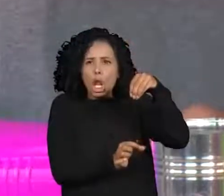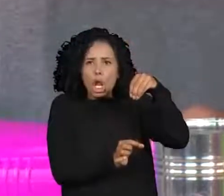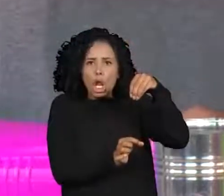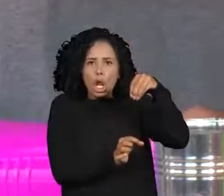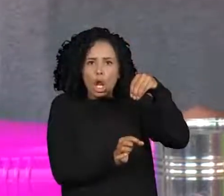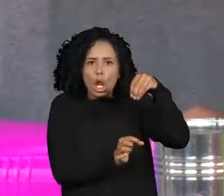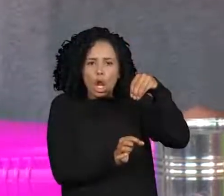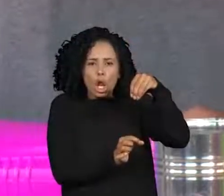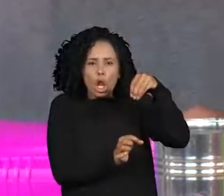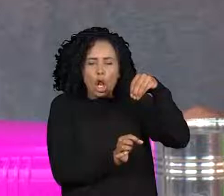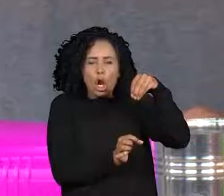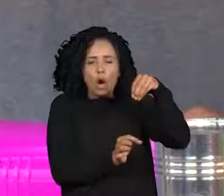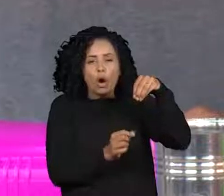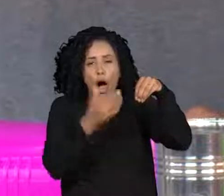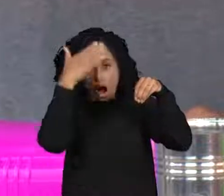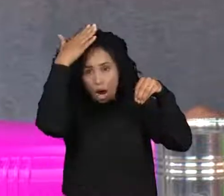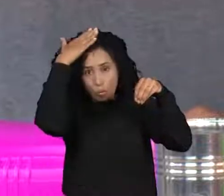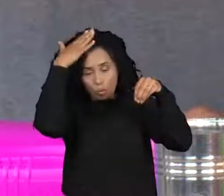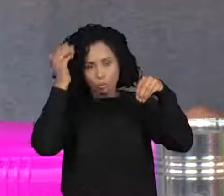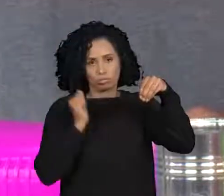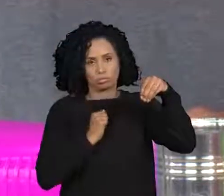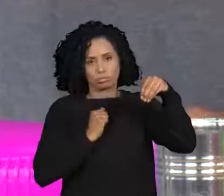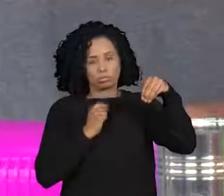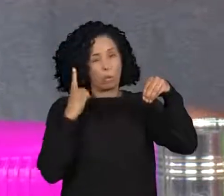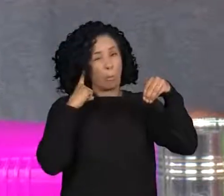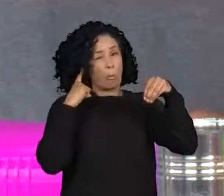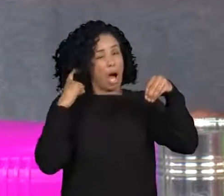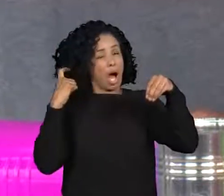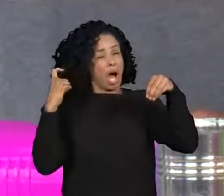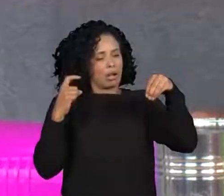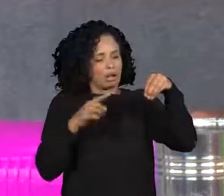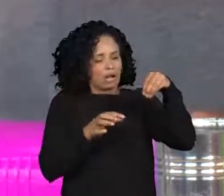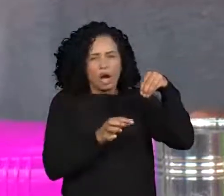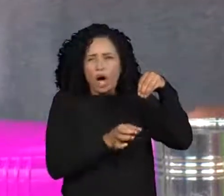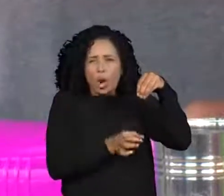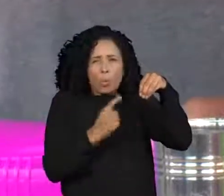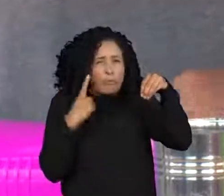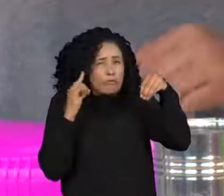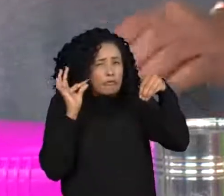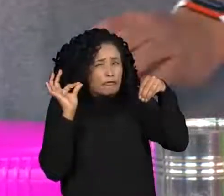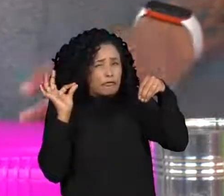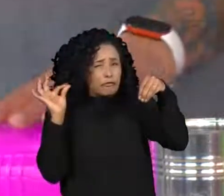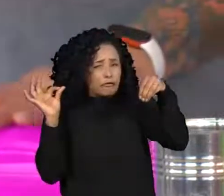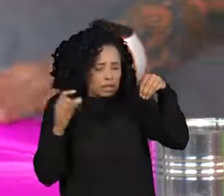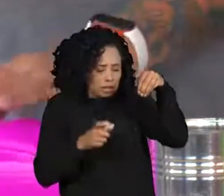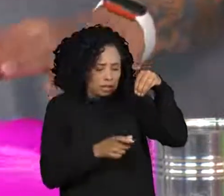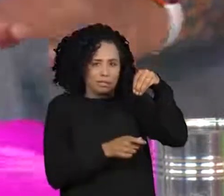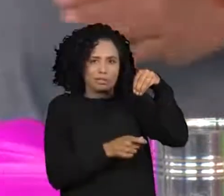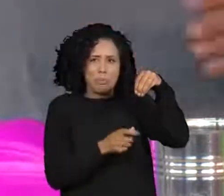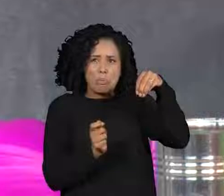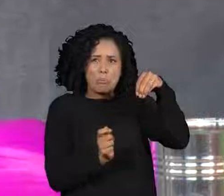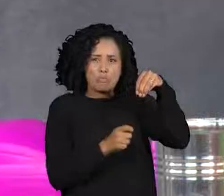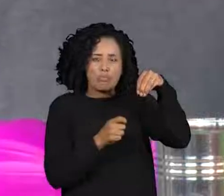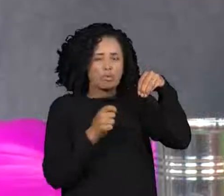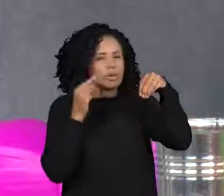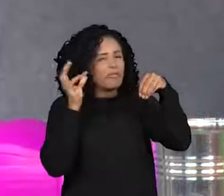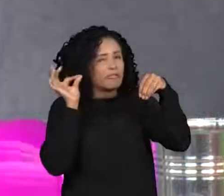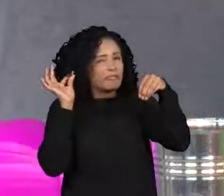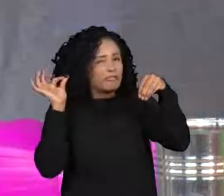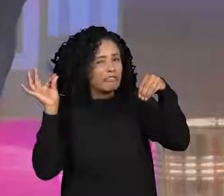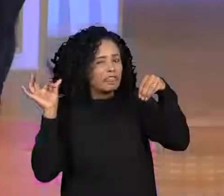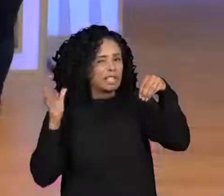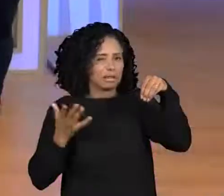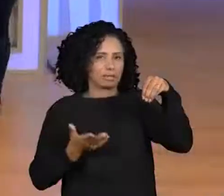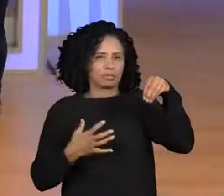é o agudo. Então, é a altura. Ele é o maior, grave, menor, agudo. Então, sempre quando tiver